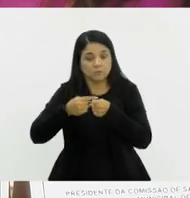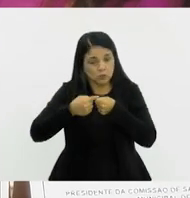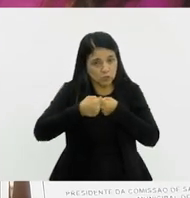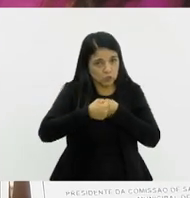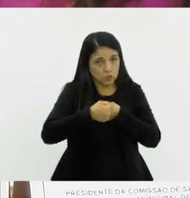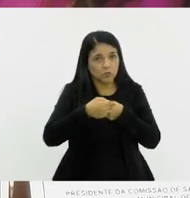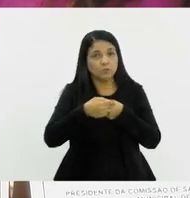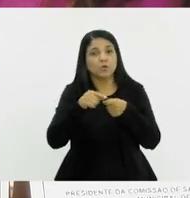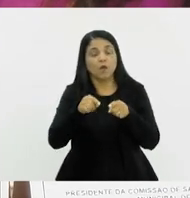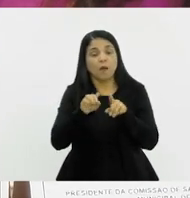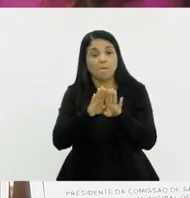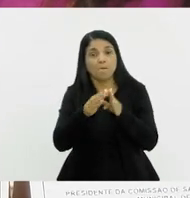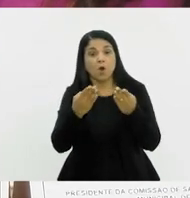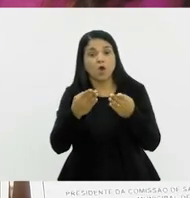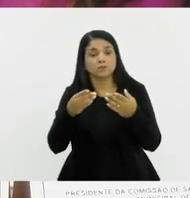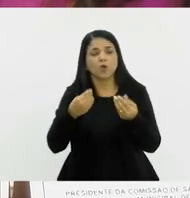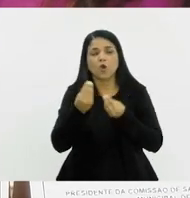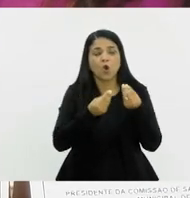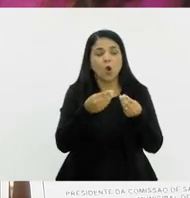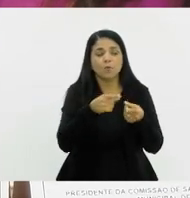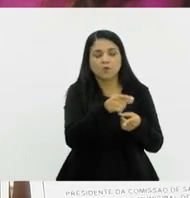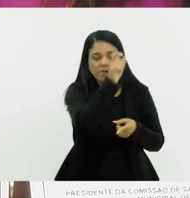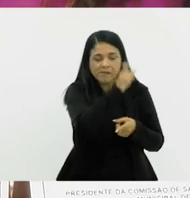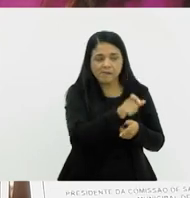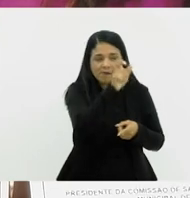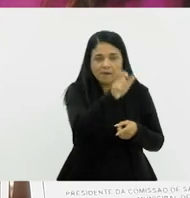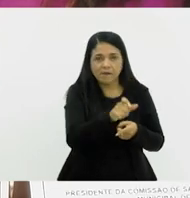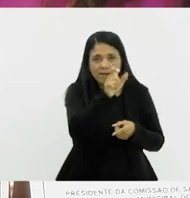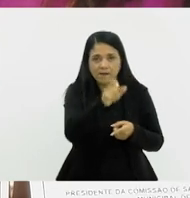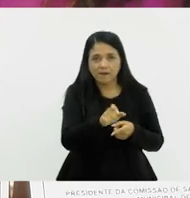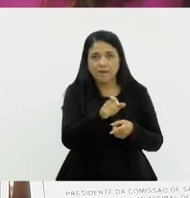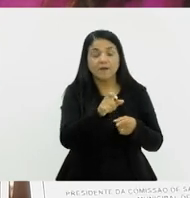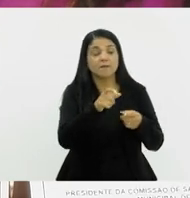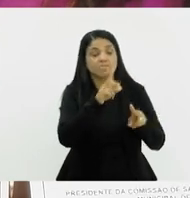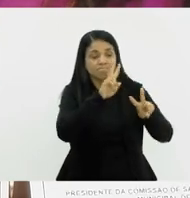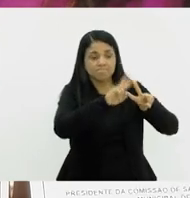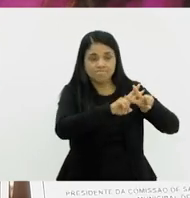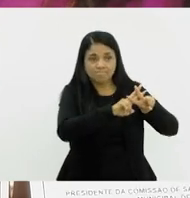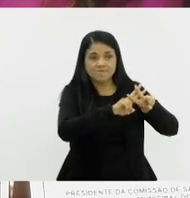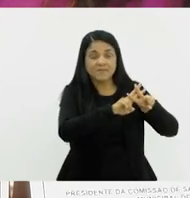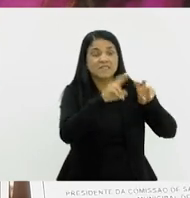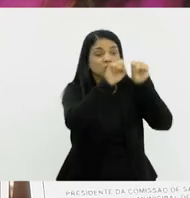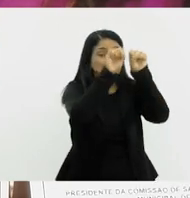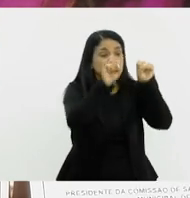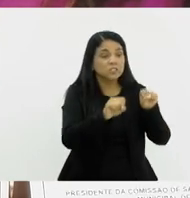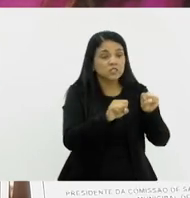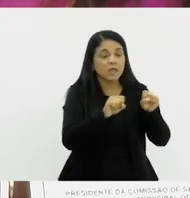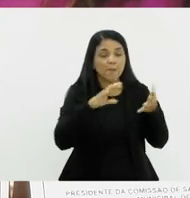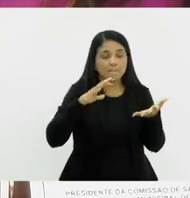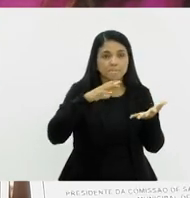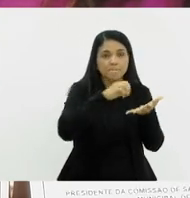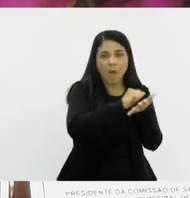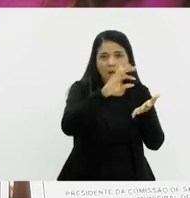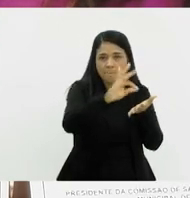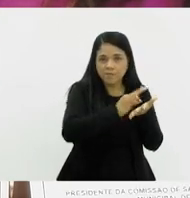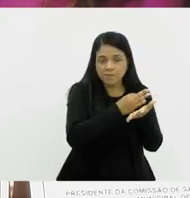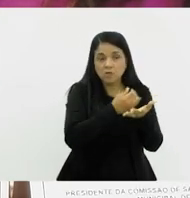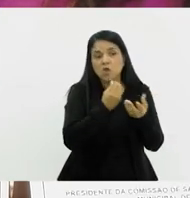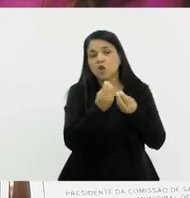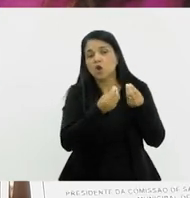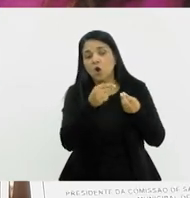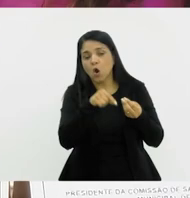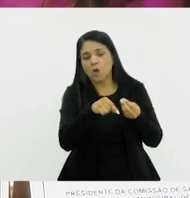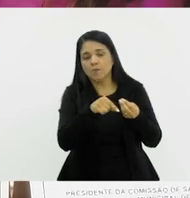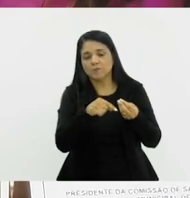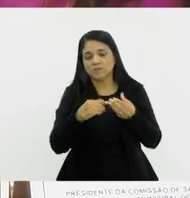essa questão da porta de entrada, como esse paciente, como essa pessoa privada de liberdade entra no sistema, como ela também sai, se ela está